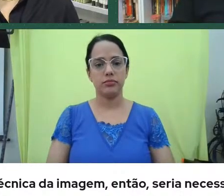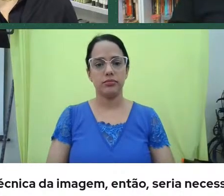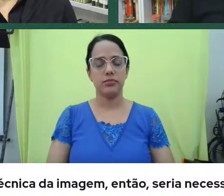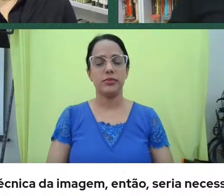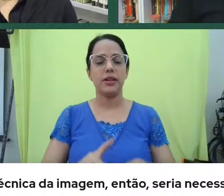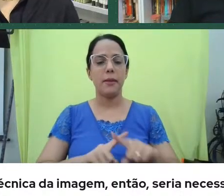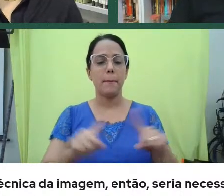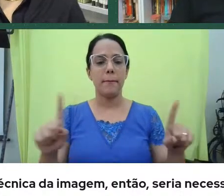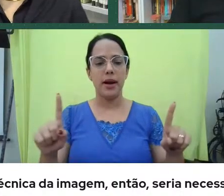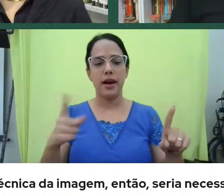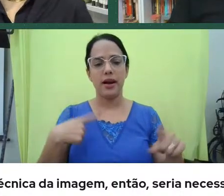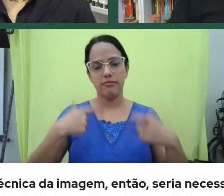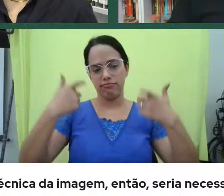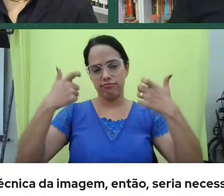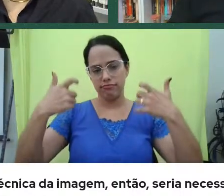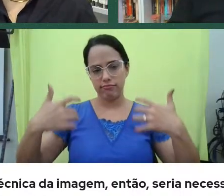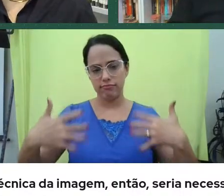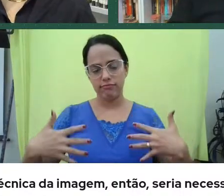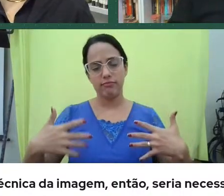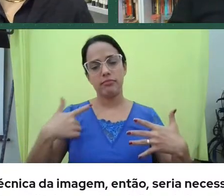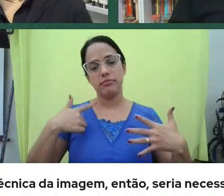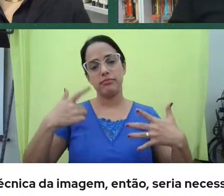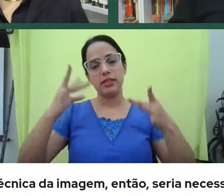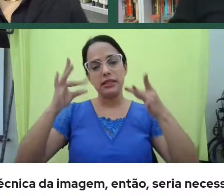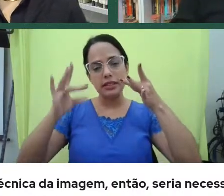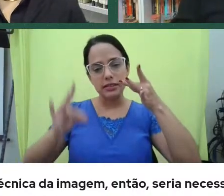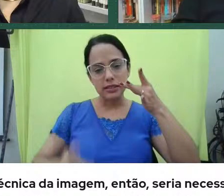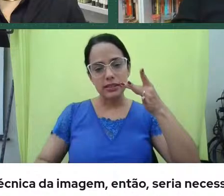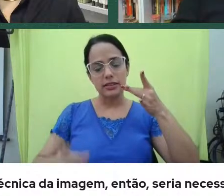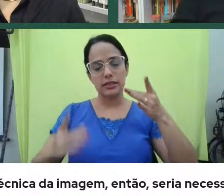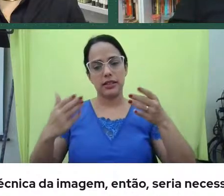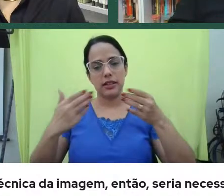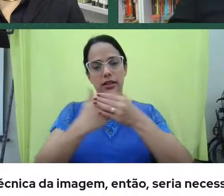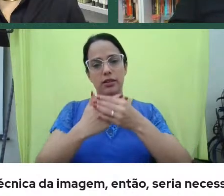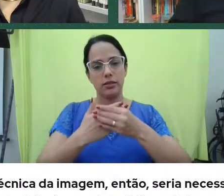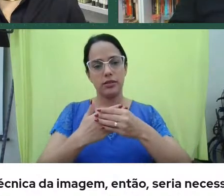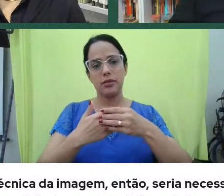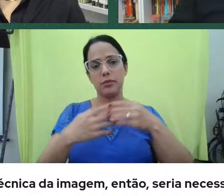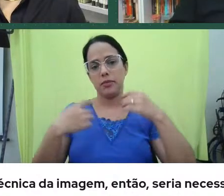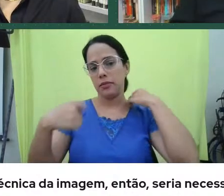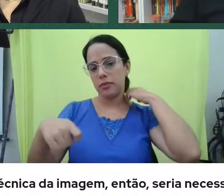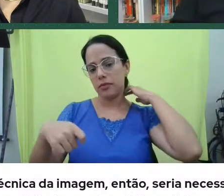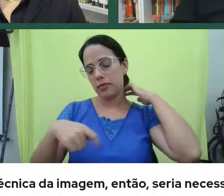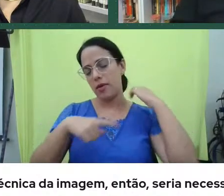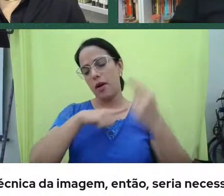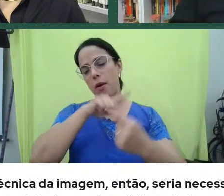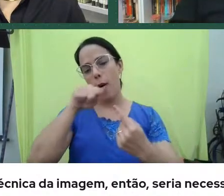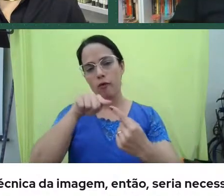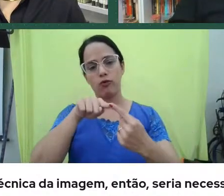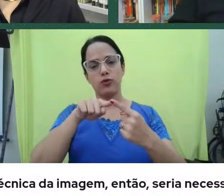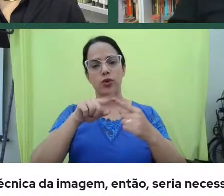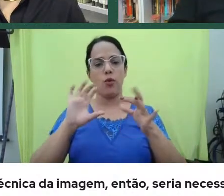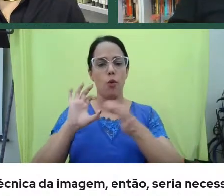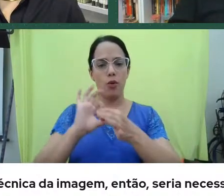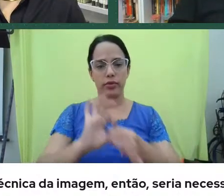descrição arquivística, ela tem que estar presa àqueles multiníveis, a função, o contexto,